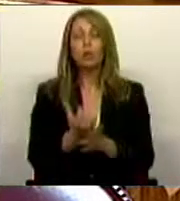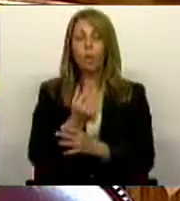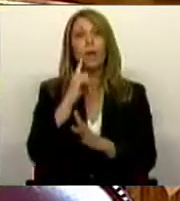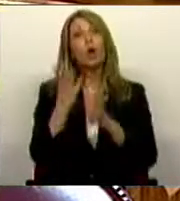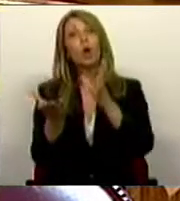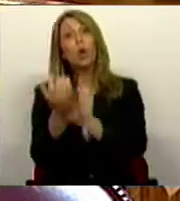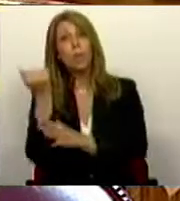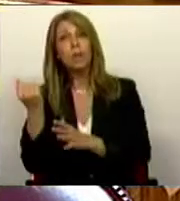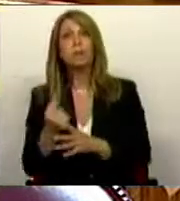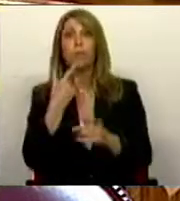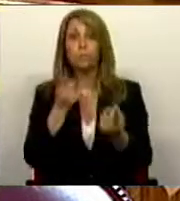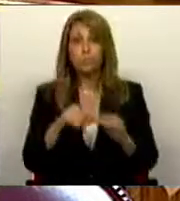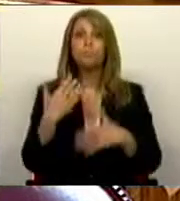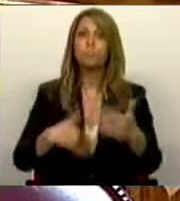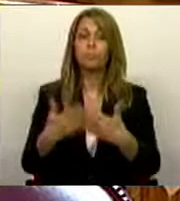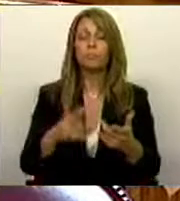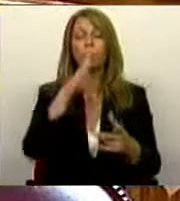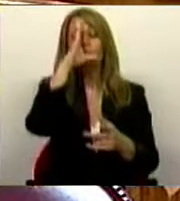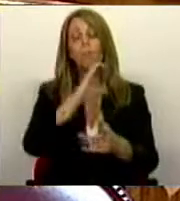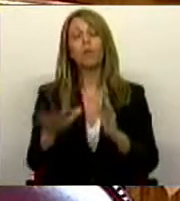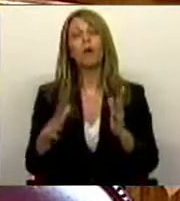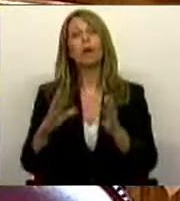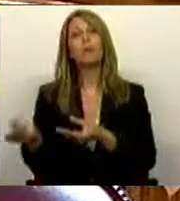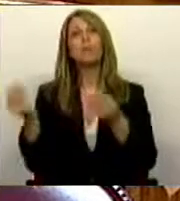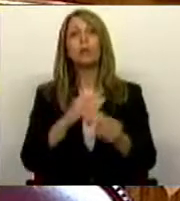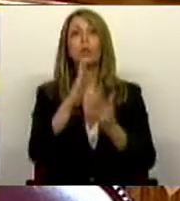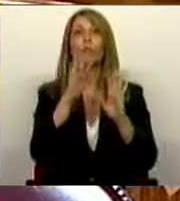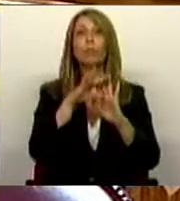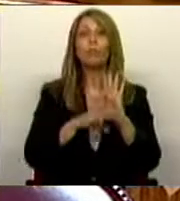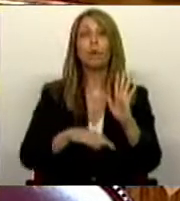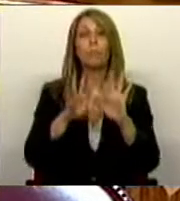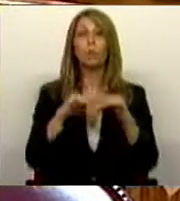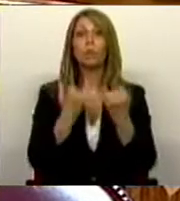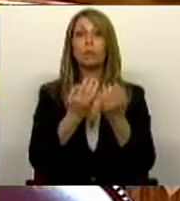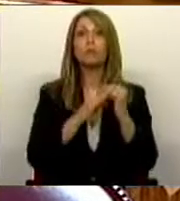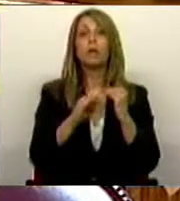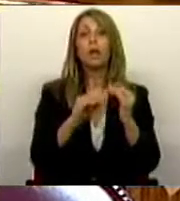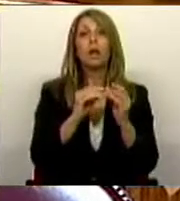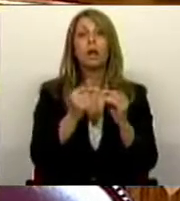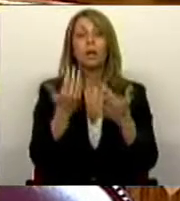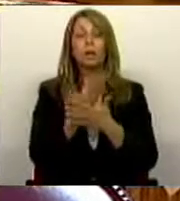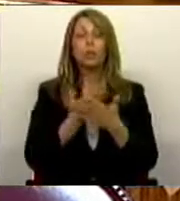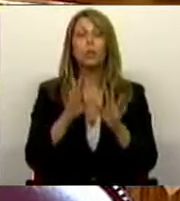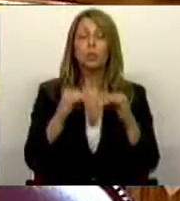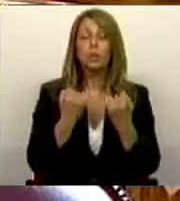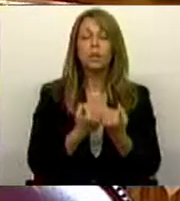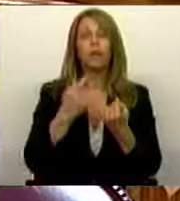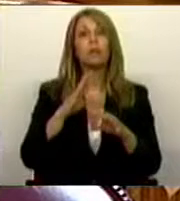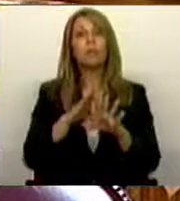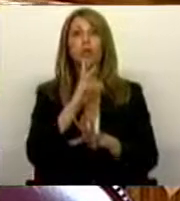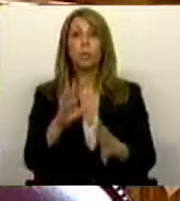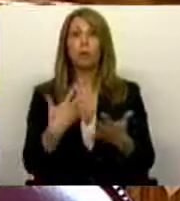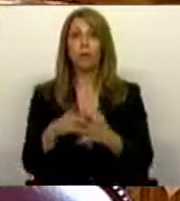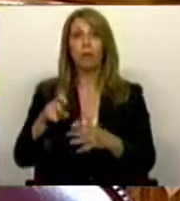Governo apresentou aqui o Plano de Estabilização Económica e Social para dar resposta à crise provocada pelo Covid-19. Desde logo, no que